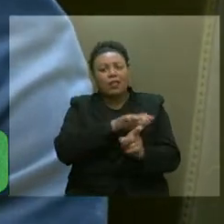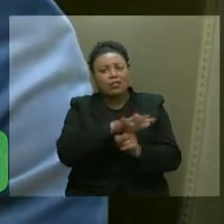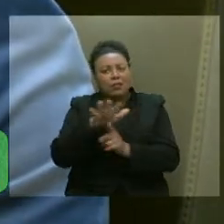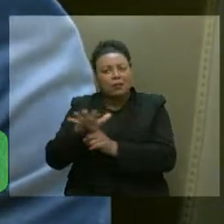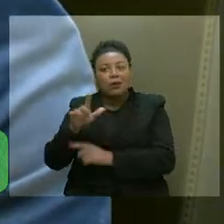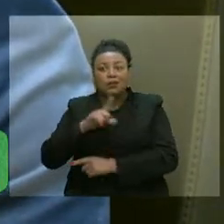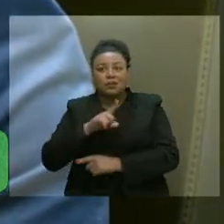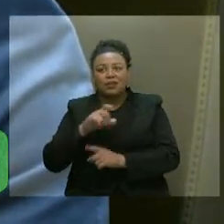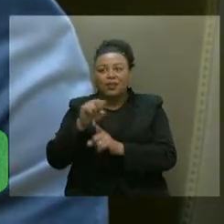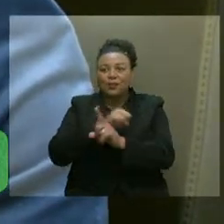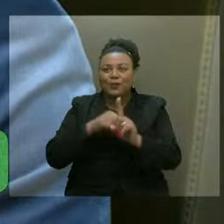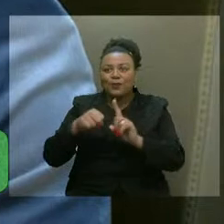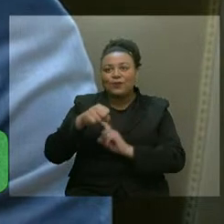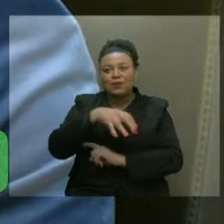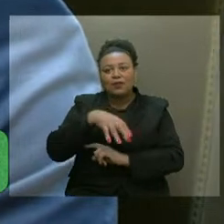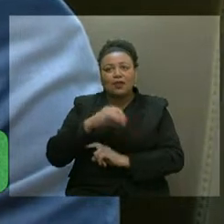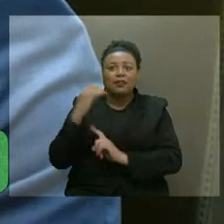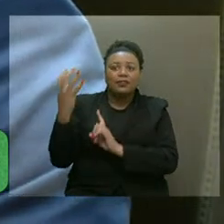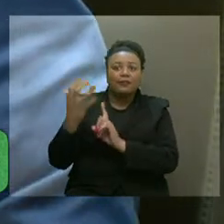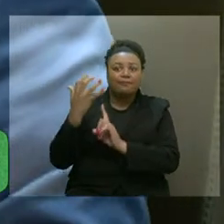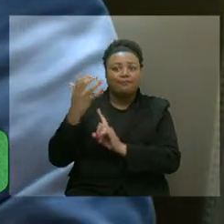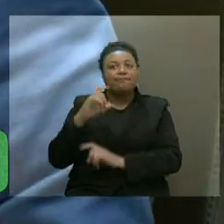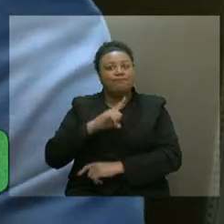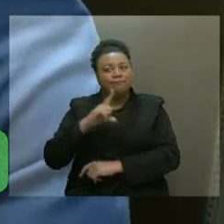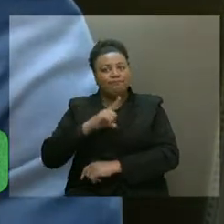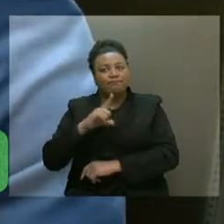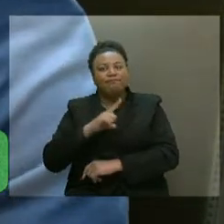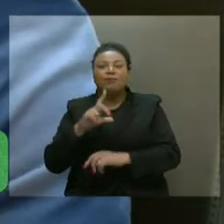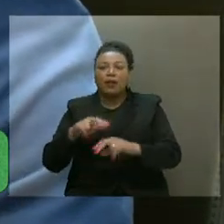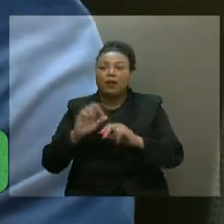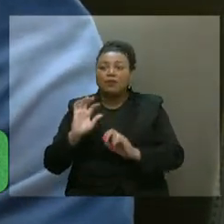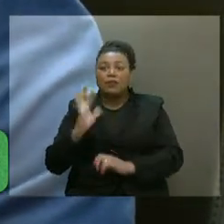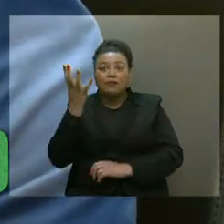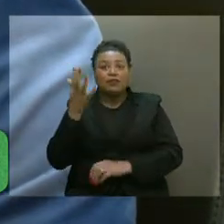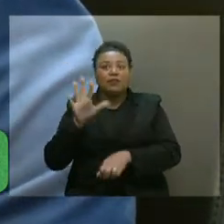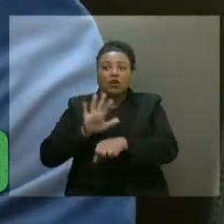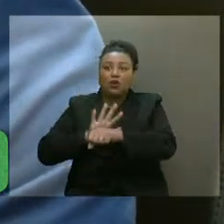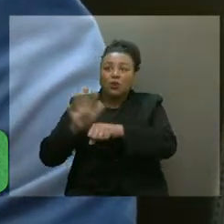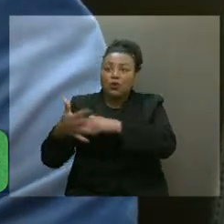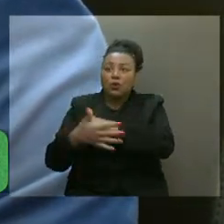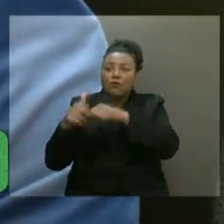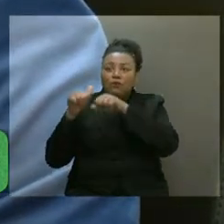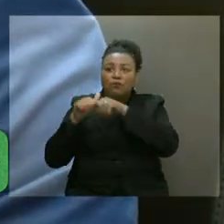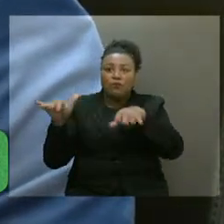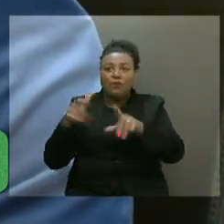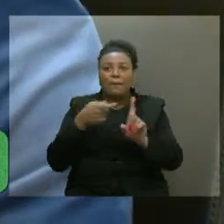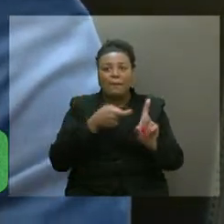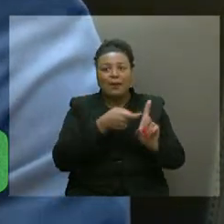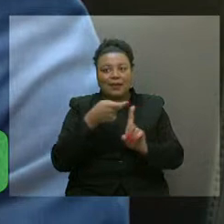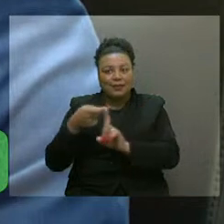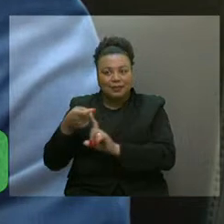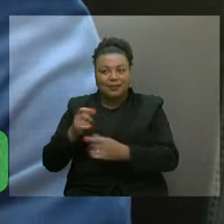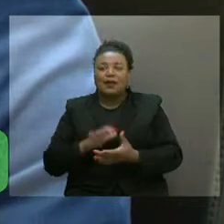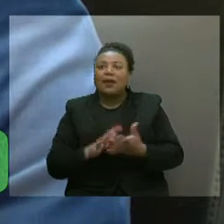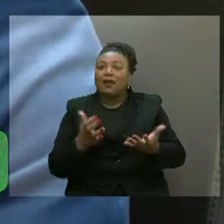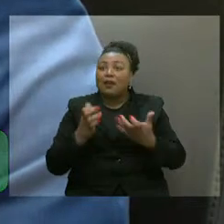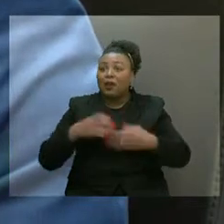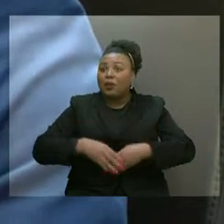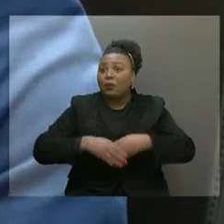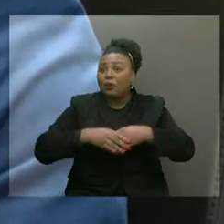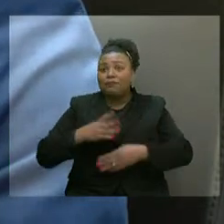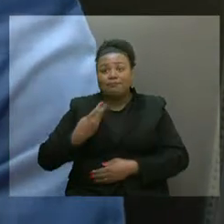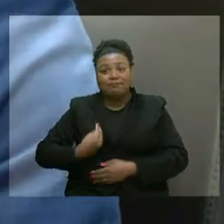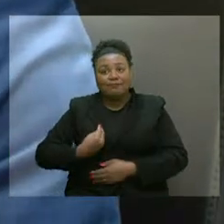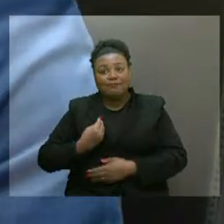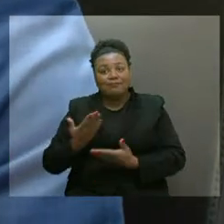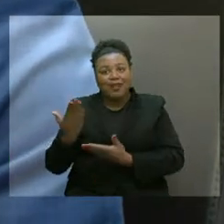receberá da sociedade gaúcha impactada que foi pelos eventos pandêmicos aí dos últimos meses. Quero saudar a